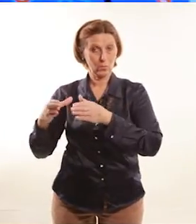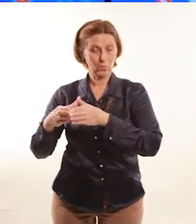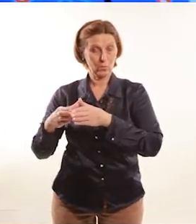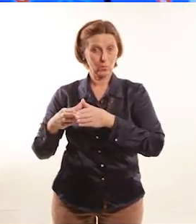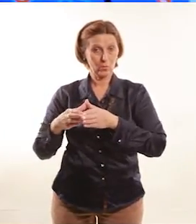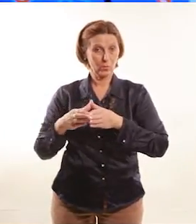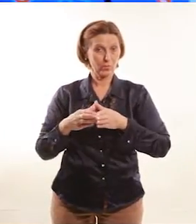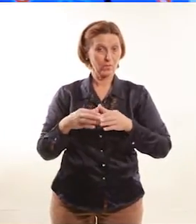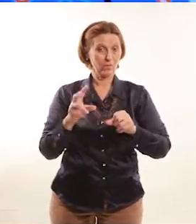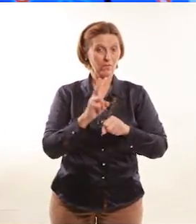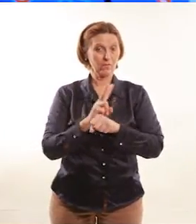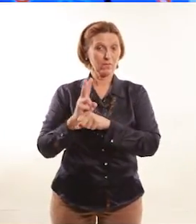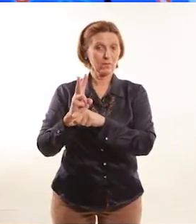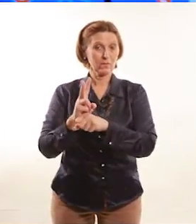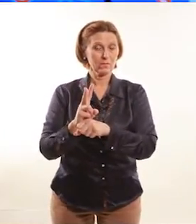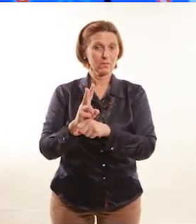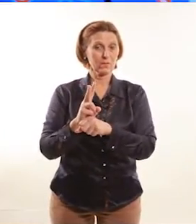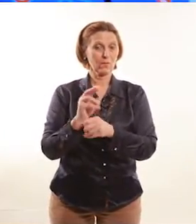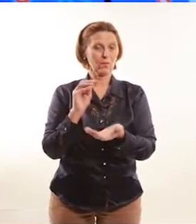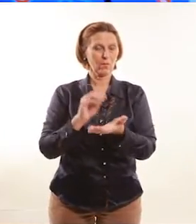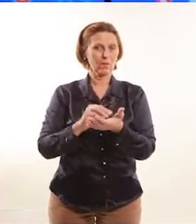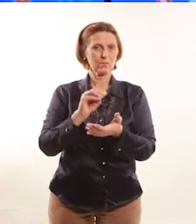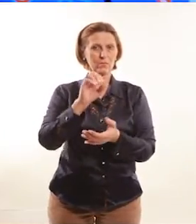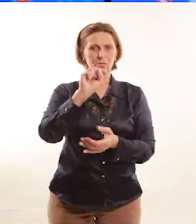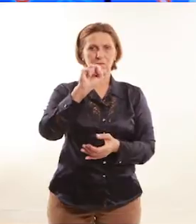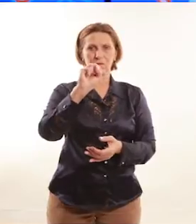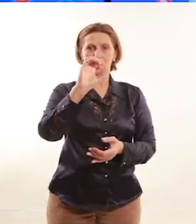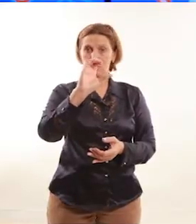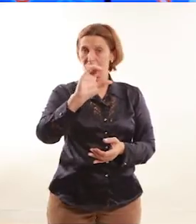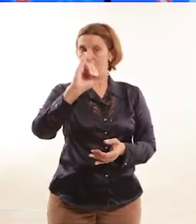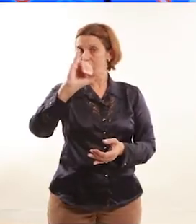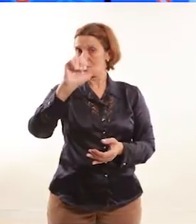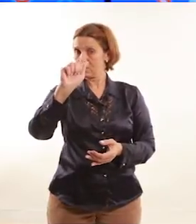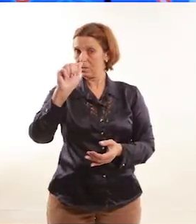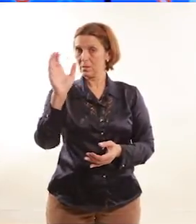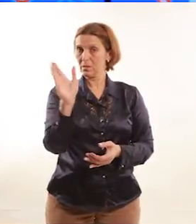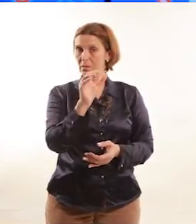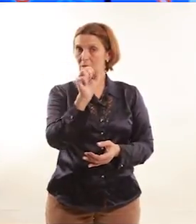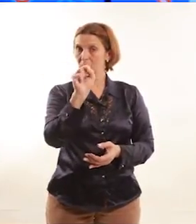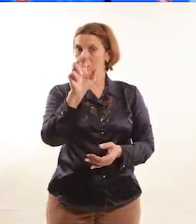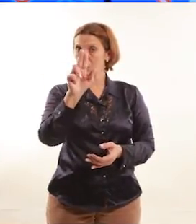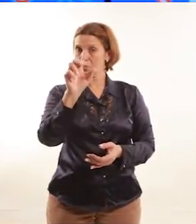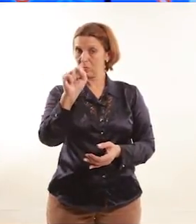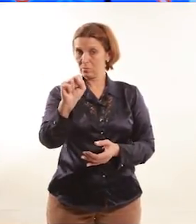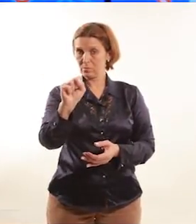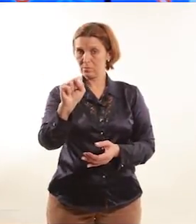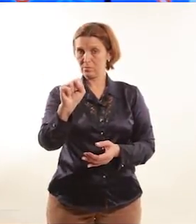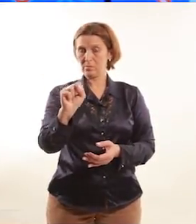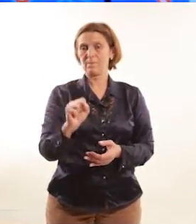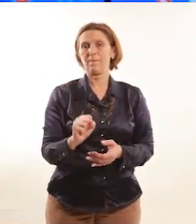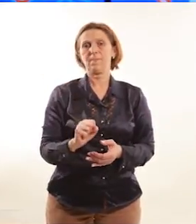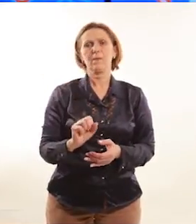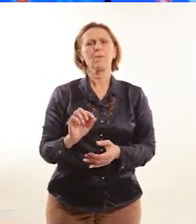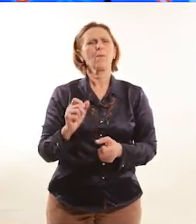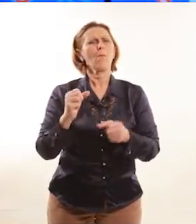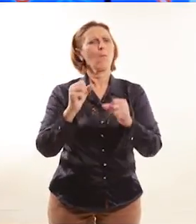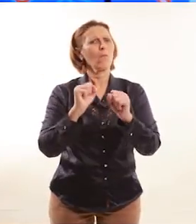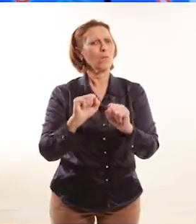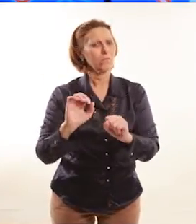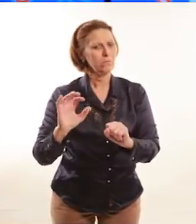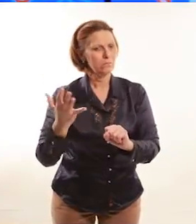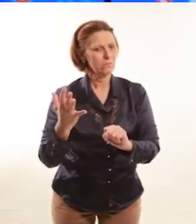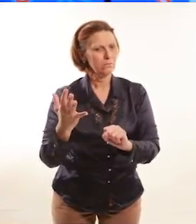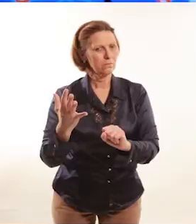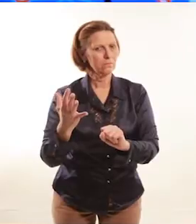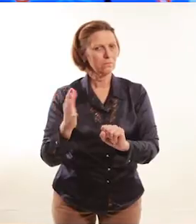vigilância elas sejam informadas no SIA-SUS, né, que é o Sistema de Informação Ambulatorial do SUS. Pode acontecer de